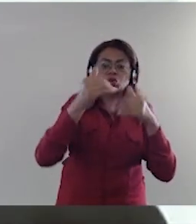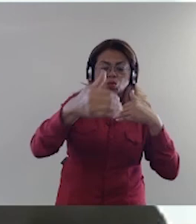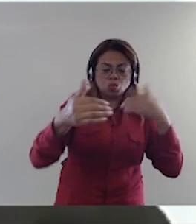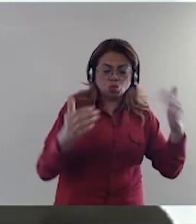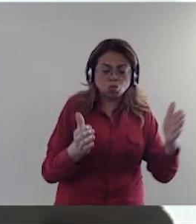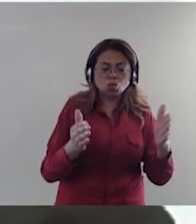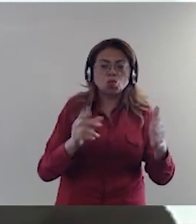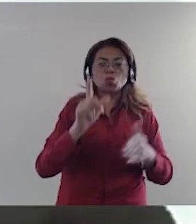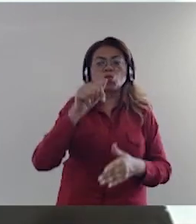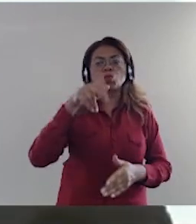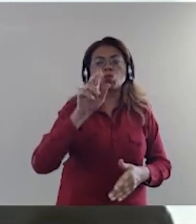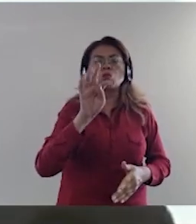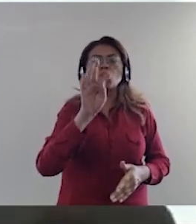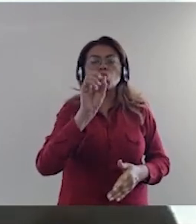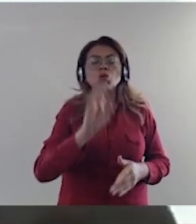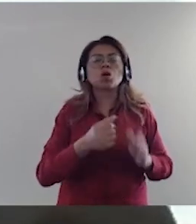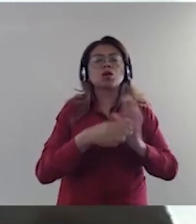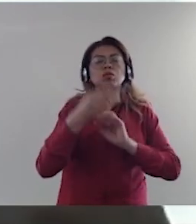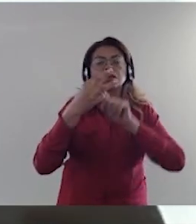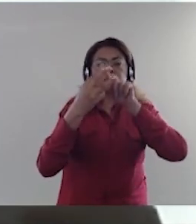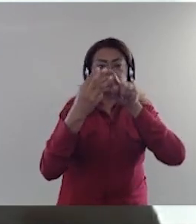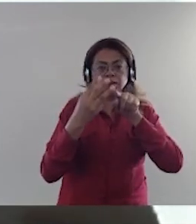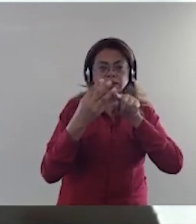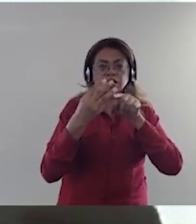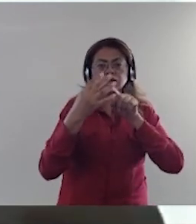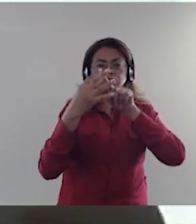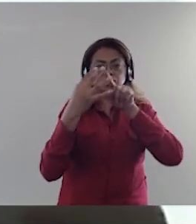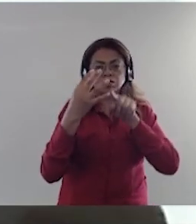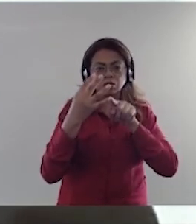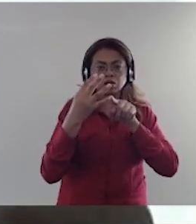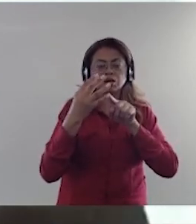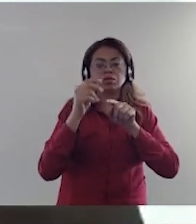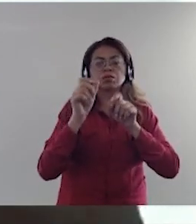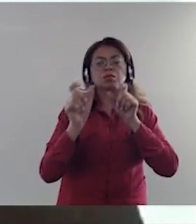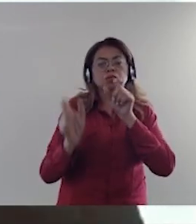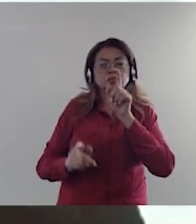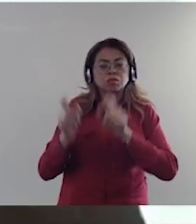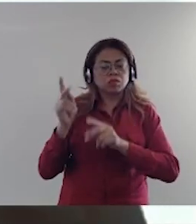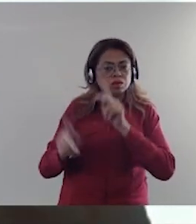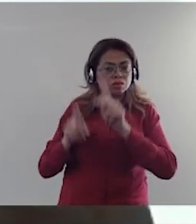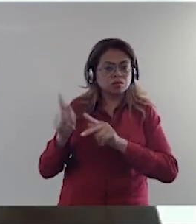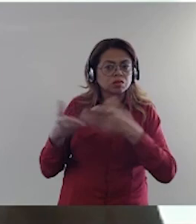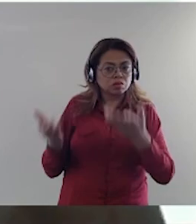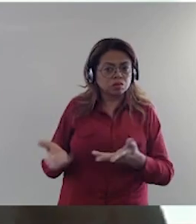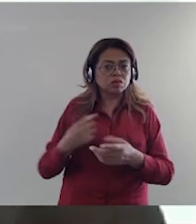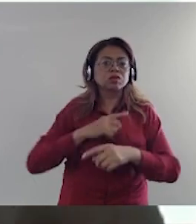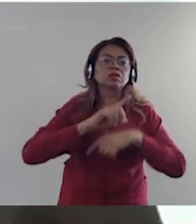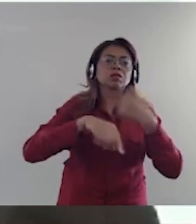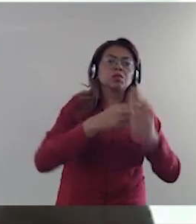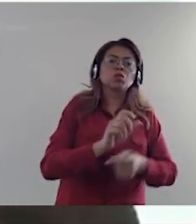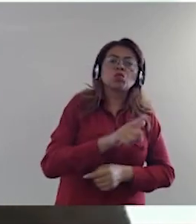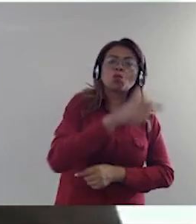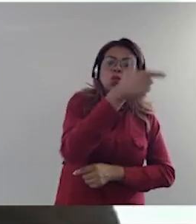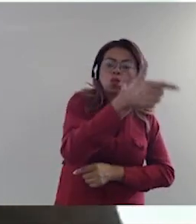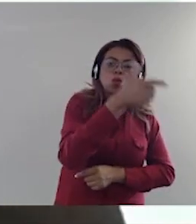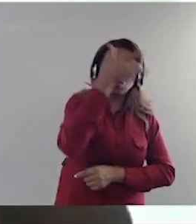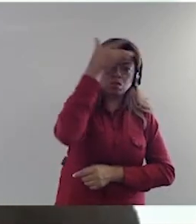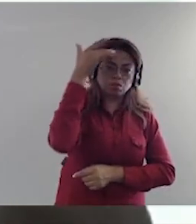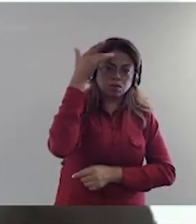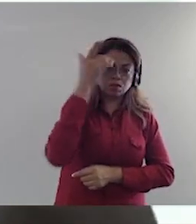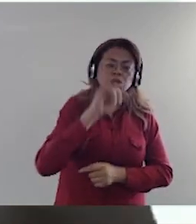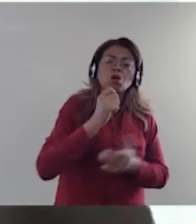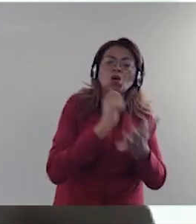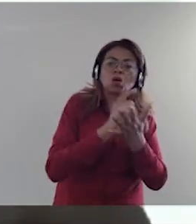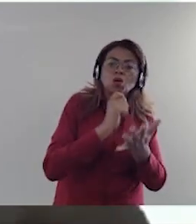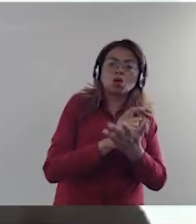semelhante para 3, 4 pessoas e cobra um certo valor, e aquele titular da multipropriedade cobrar um